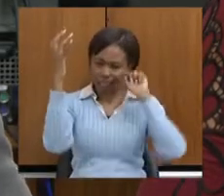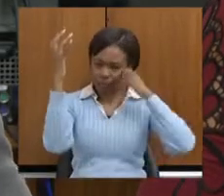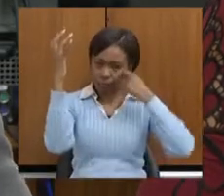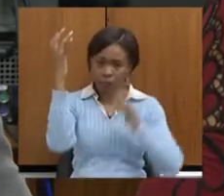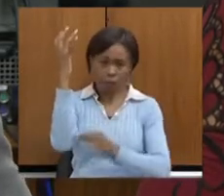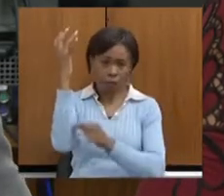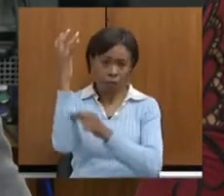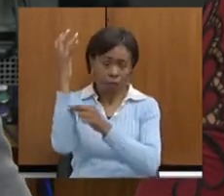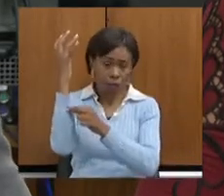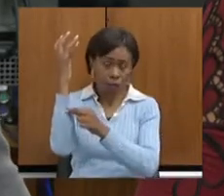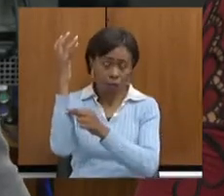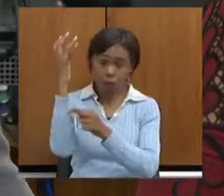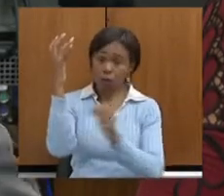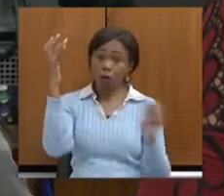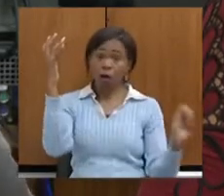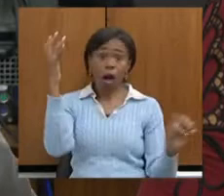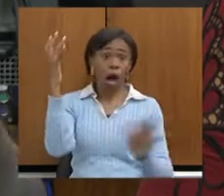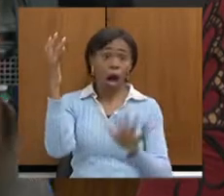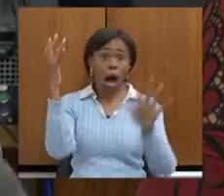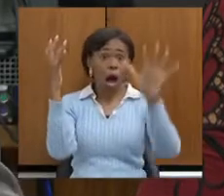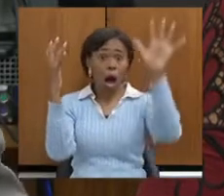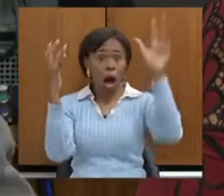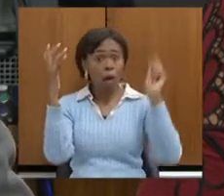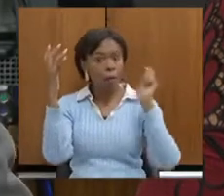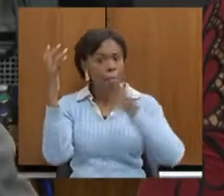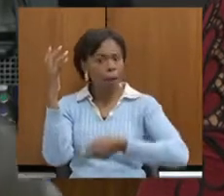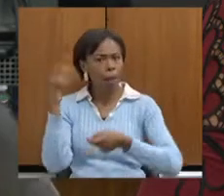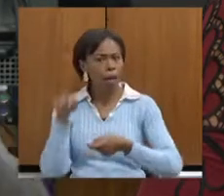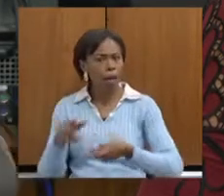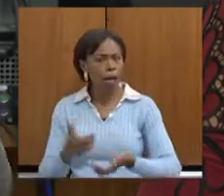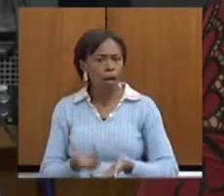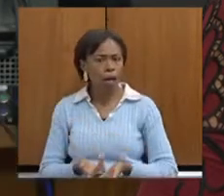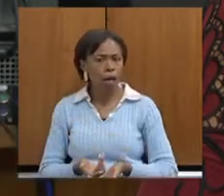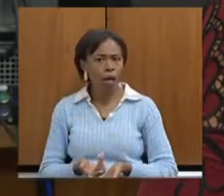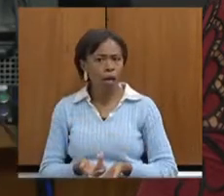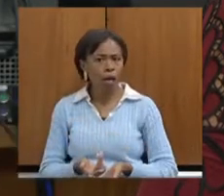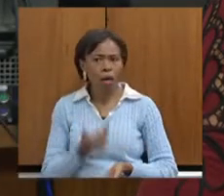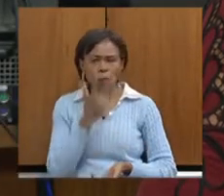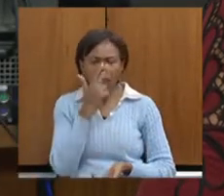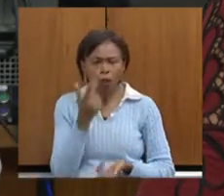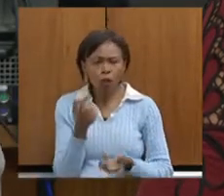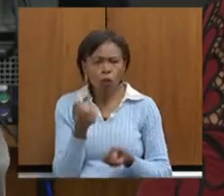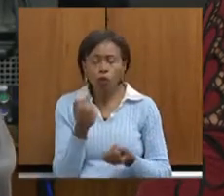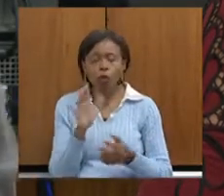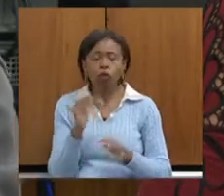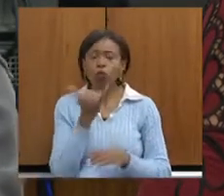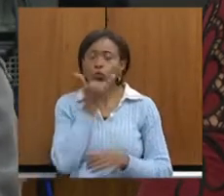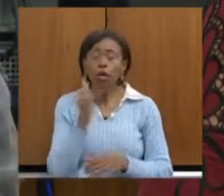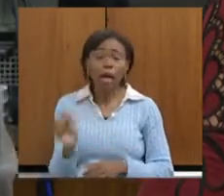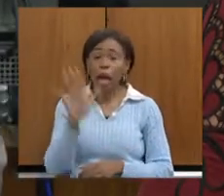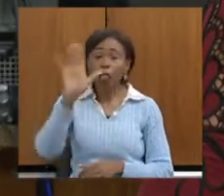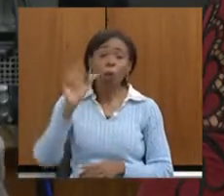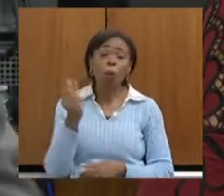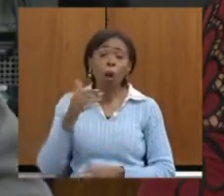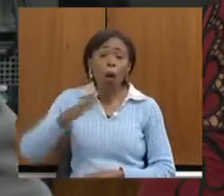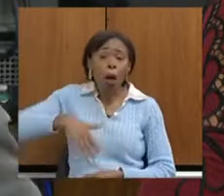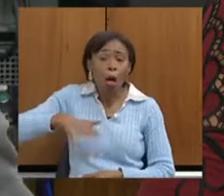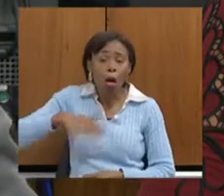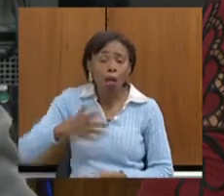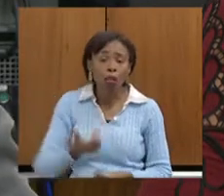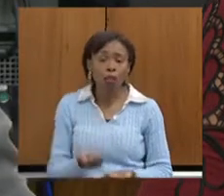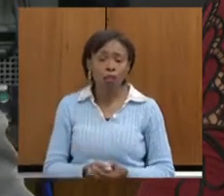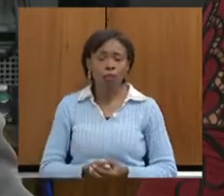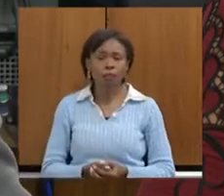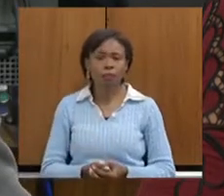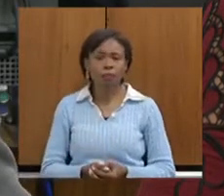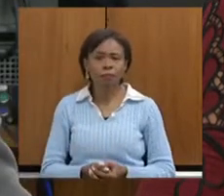preço de uma muda gente ela queria pagar o pé de jabuticaba de mais de 40 anos preço de uma muda que você comprava no mercado eu tô quanto não tem uma matriz